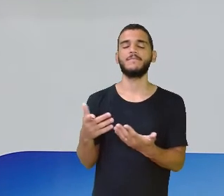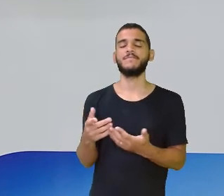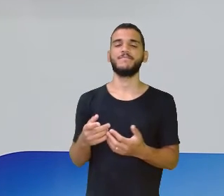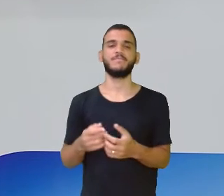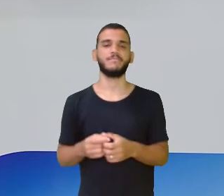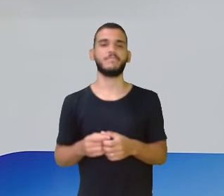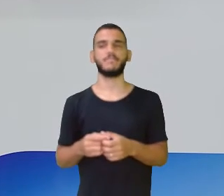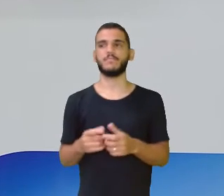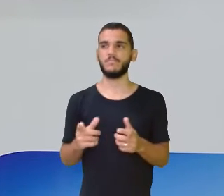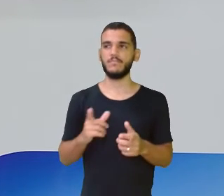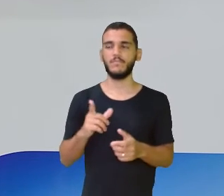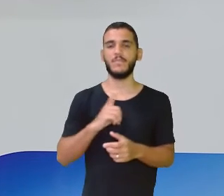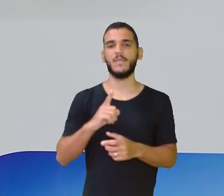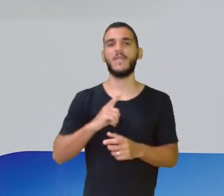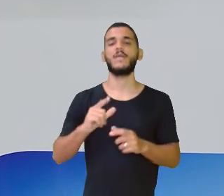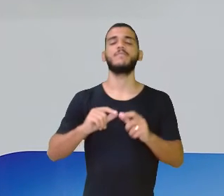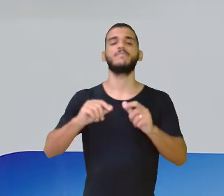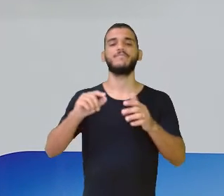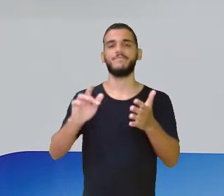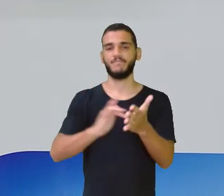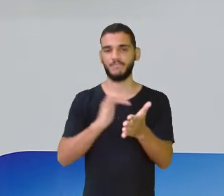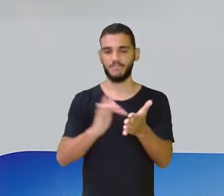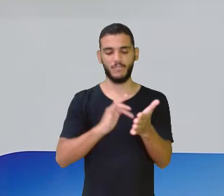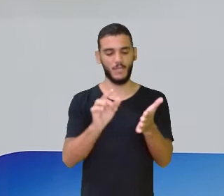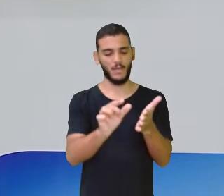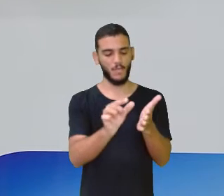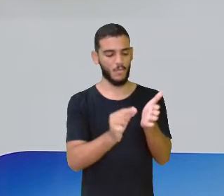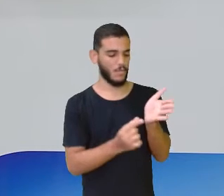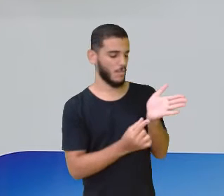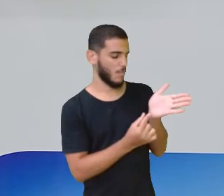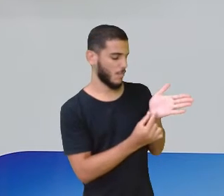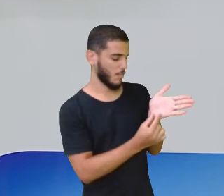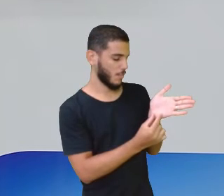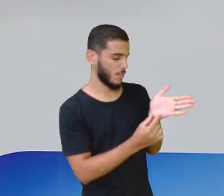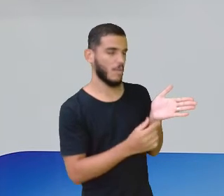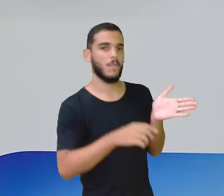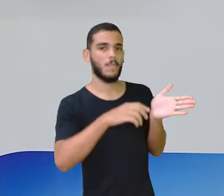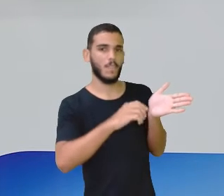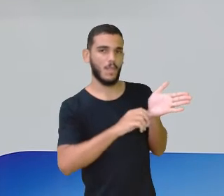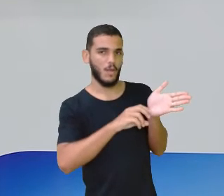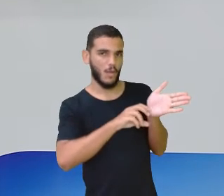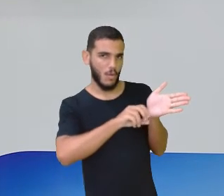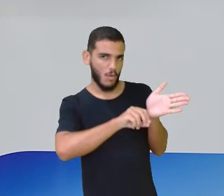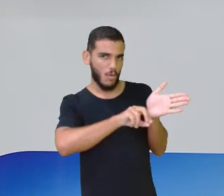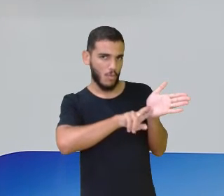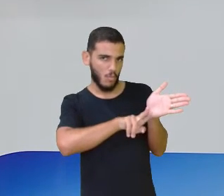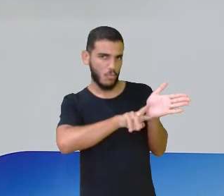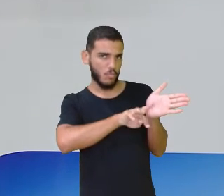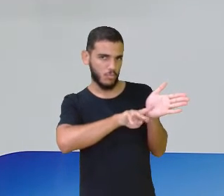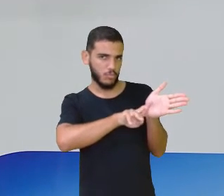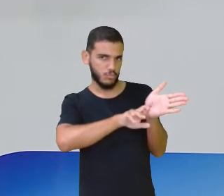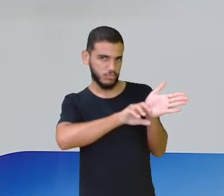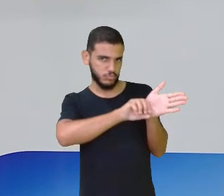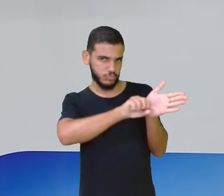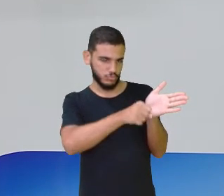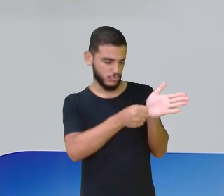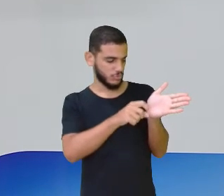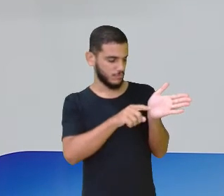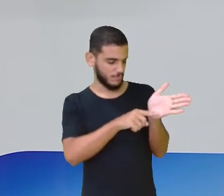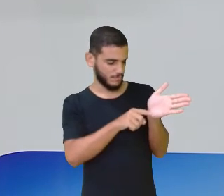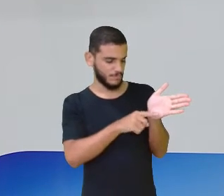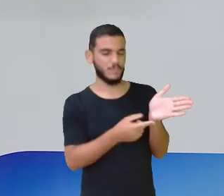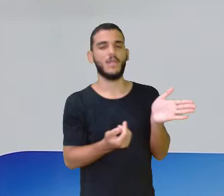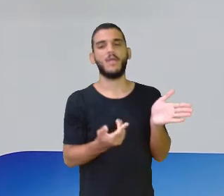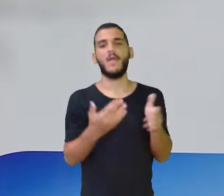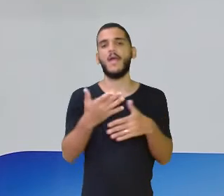inferior direito da tela, tem o nome e outros, clica, quando aparece o nome Árvore de Livros, você seleciona e coloca aqui, ó, as letrinhas